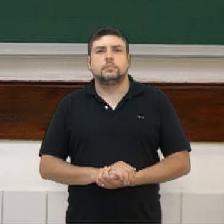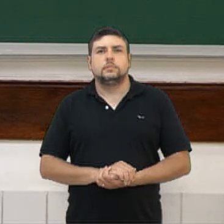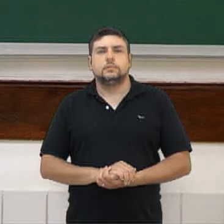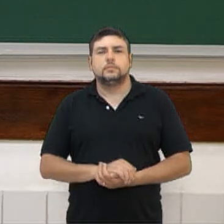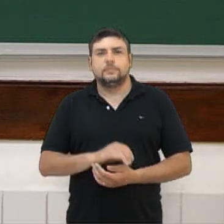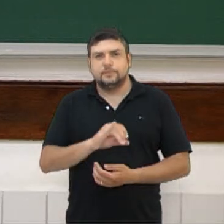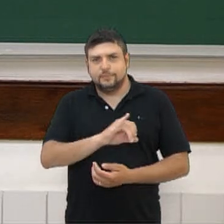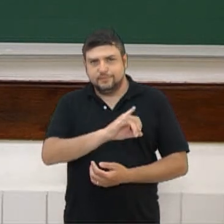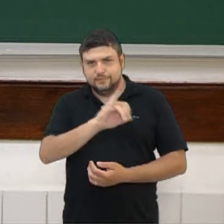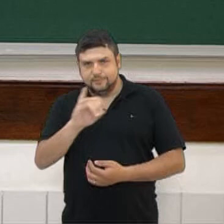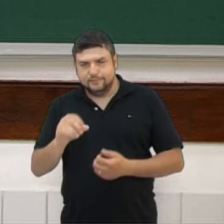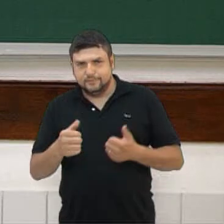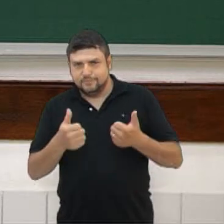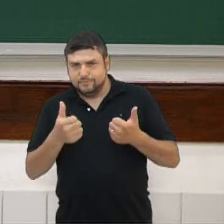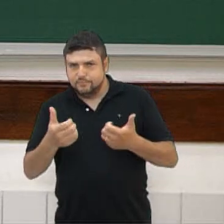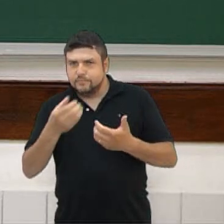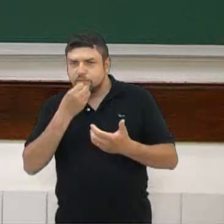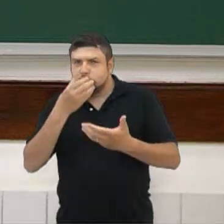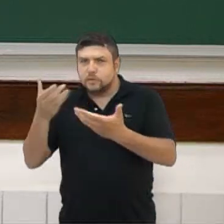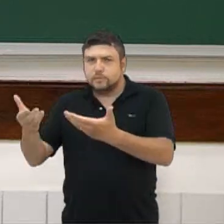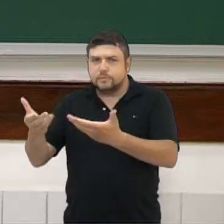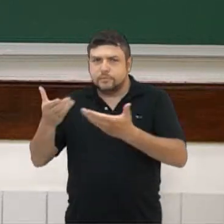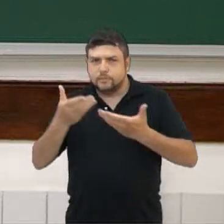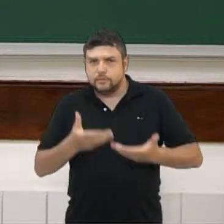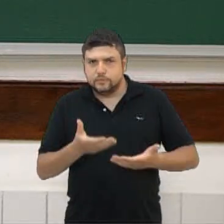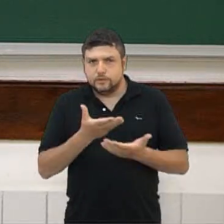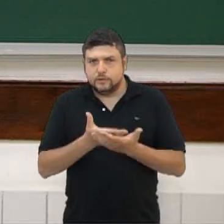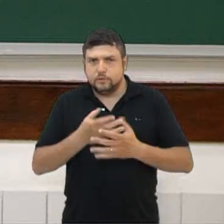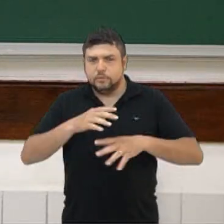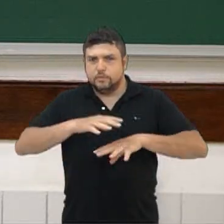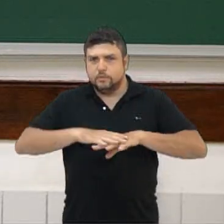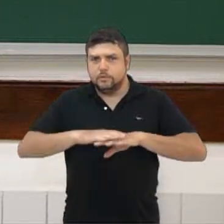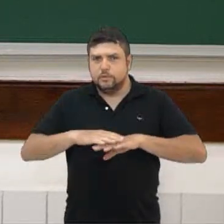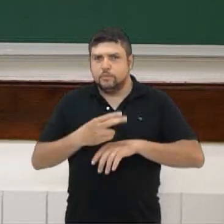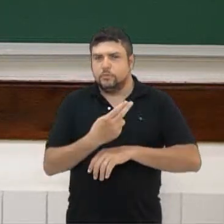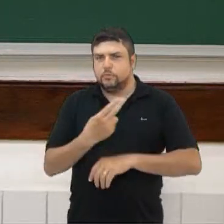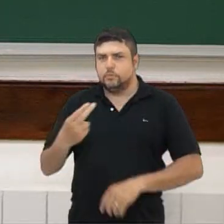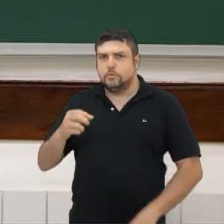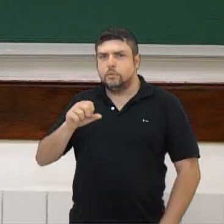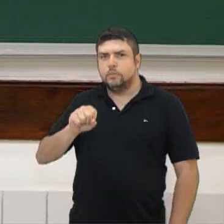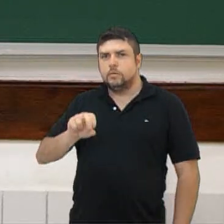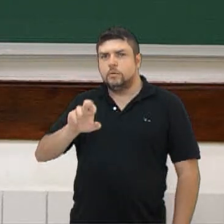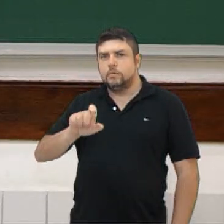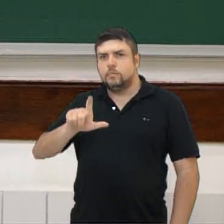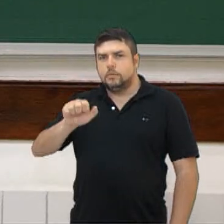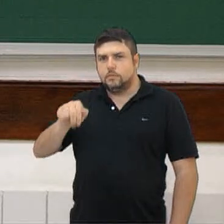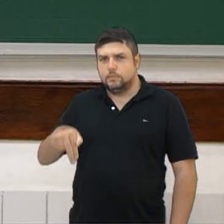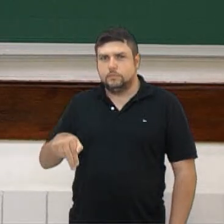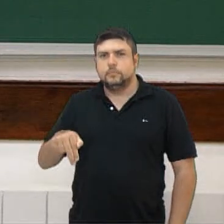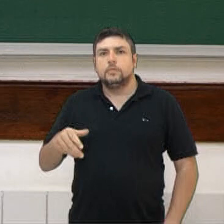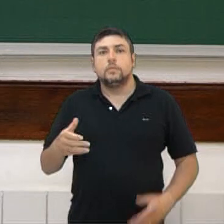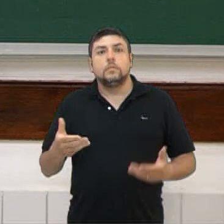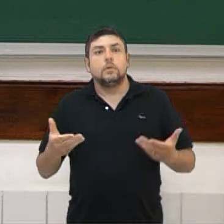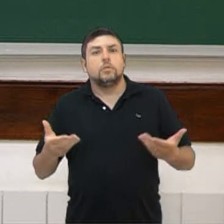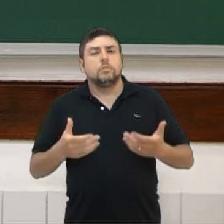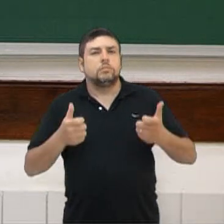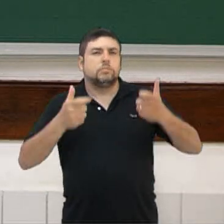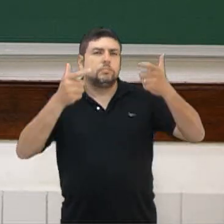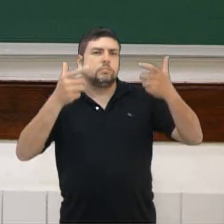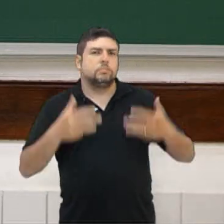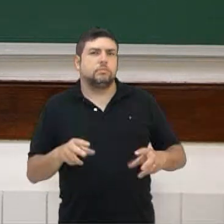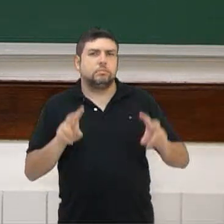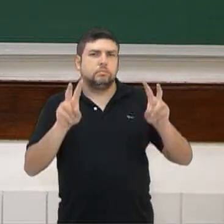Olá, pessoal! Bem-vindos a mais uma aula de matemática. Eu sou a professora Suelen Rodrigues e hoje nós vamos falar